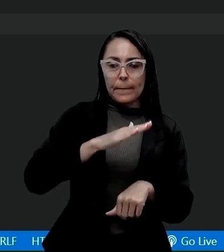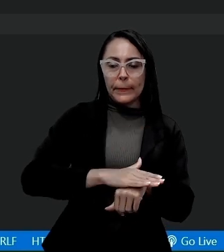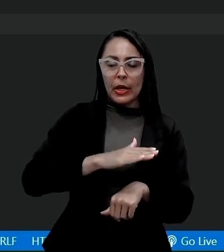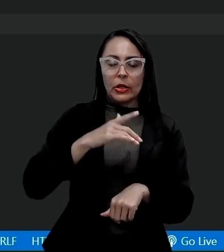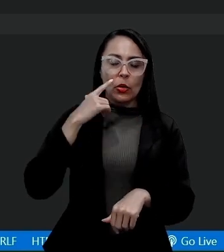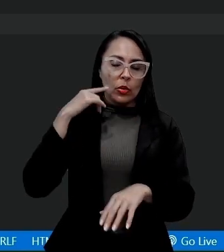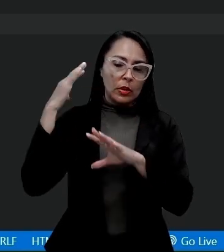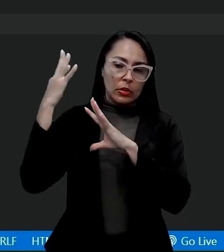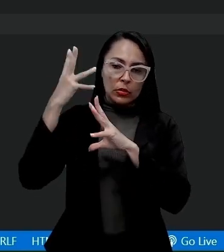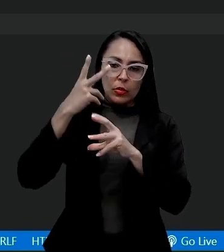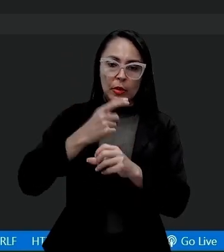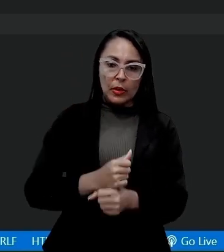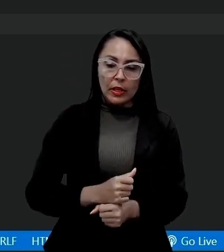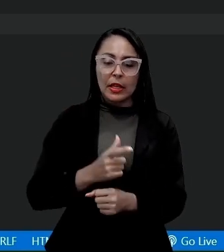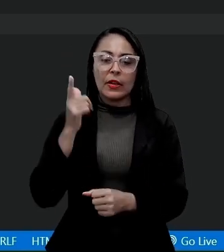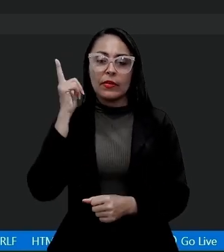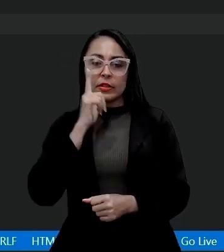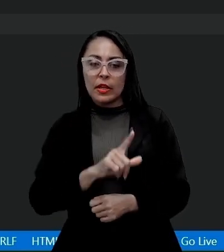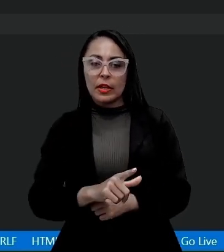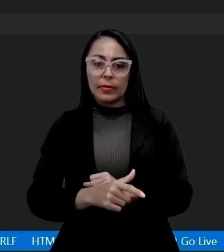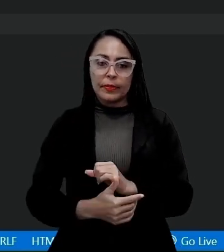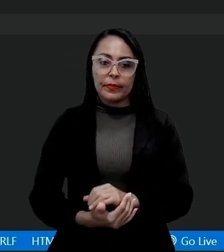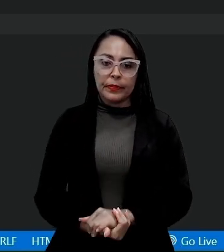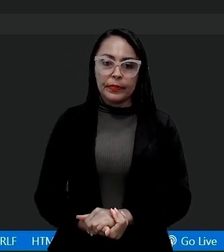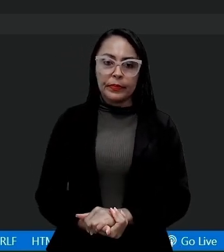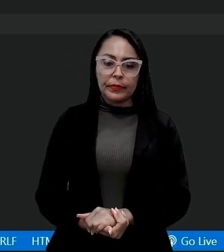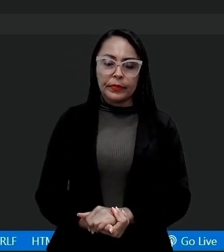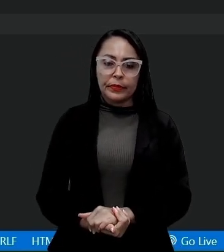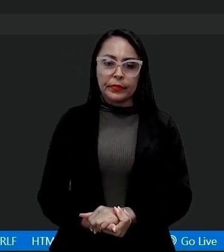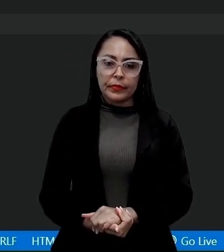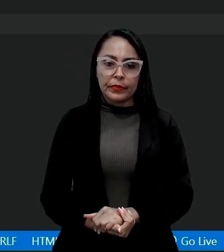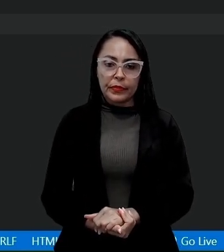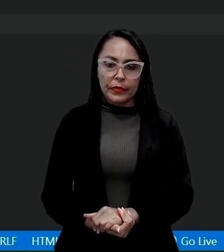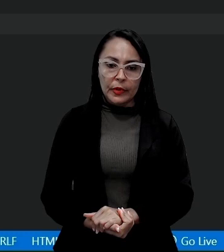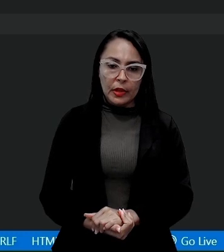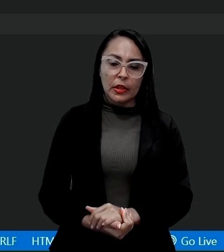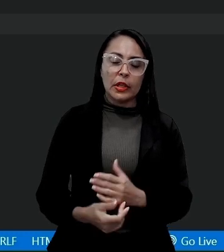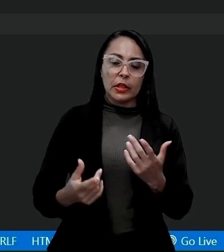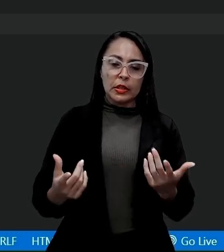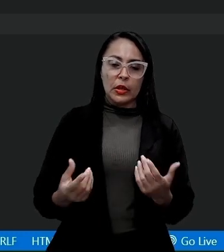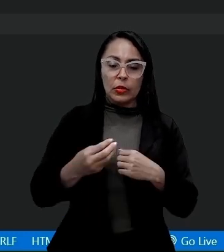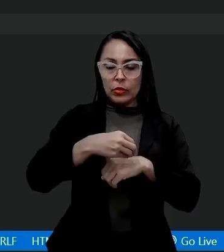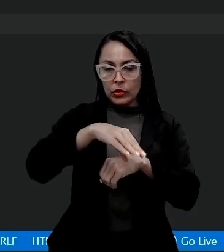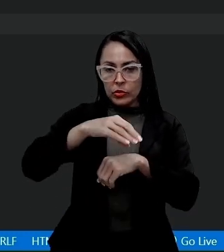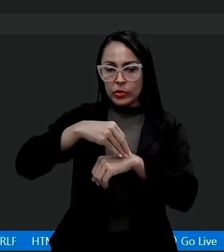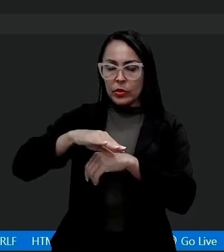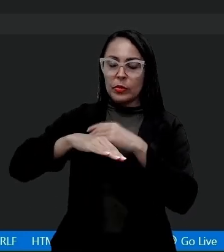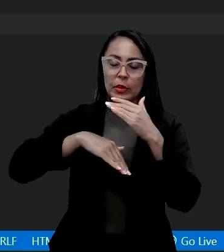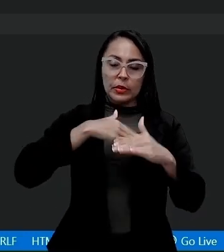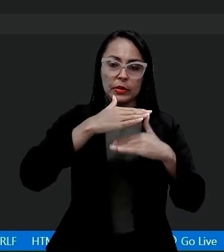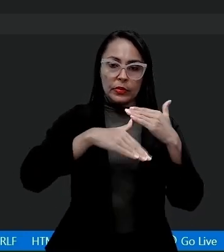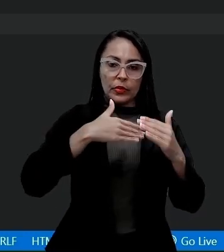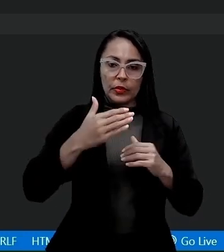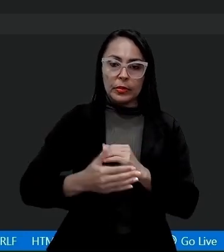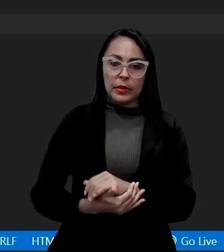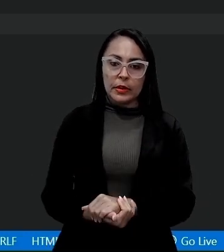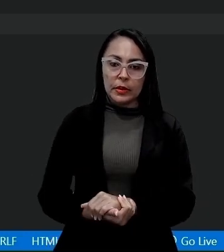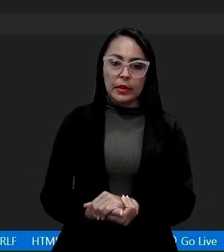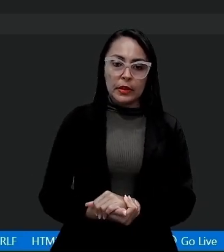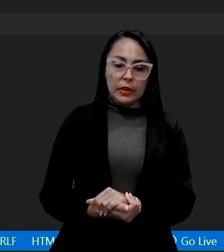dados vencerá a batalha. Instruções para o desenvolvimento. Crie um botão